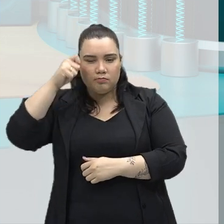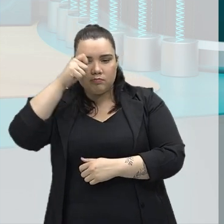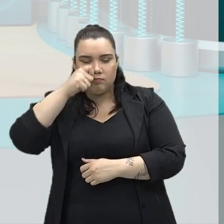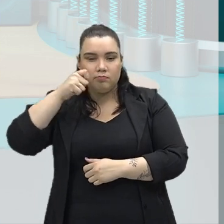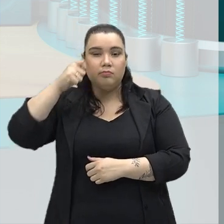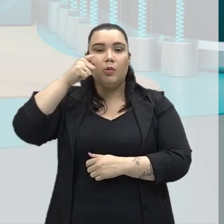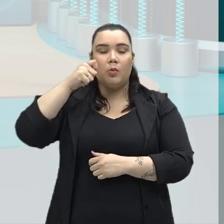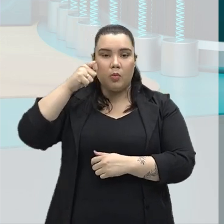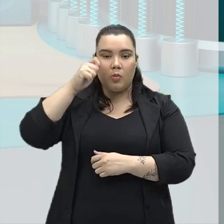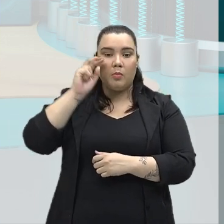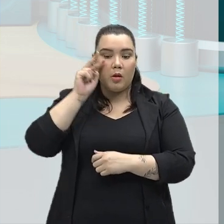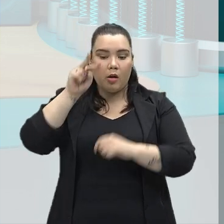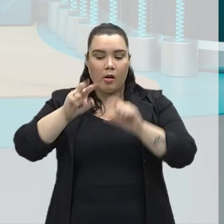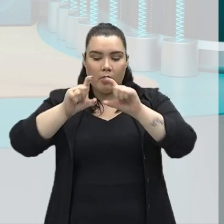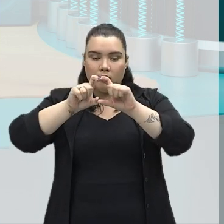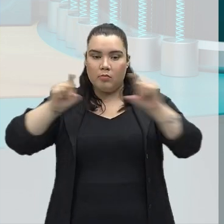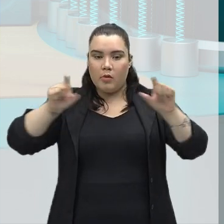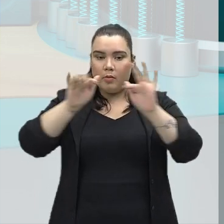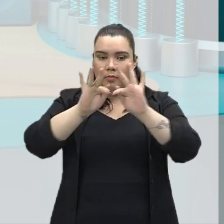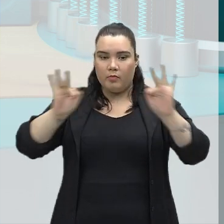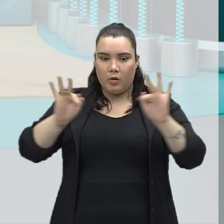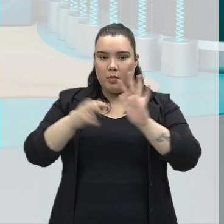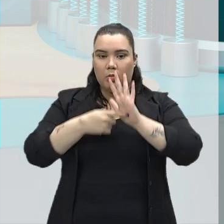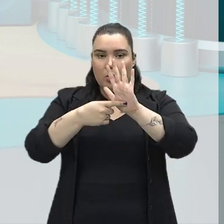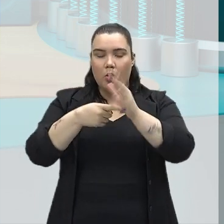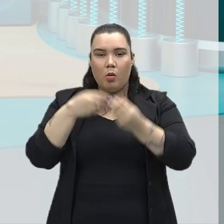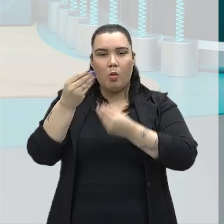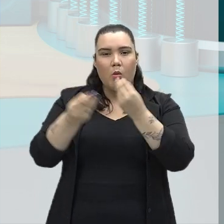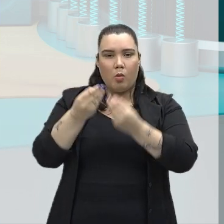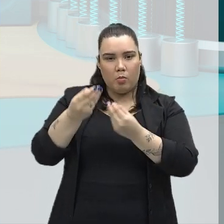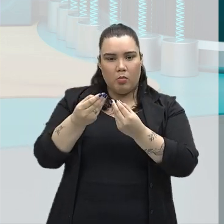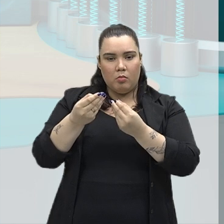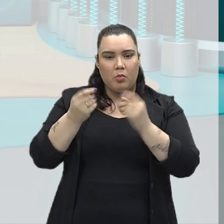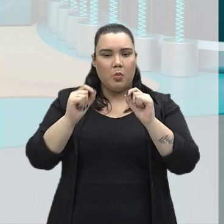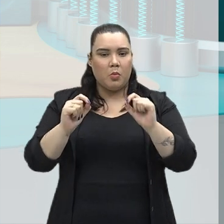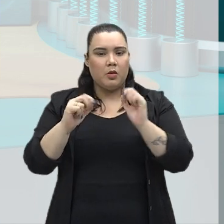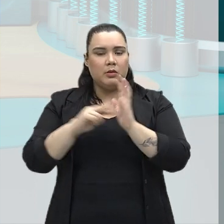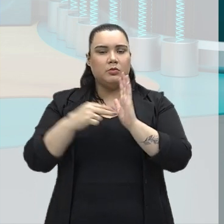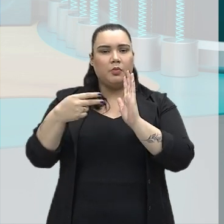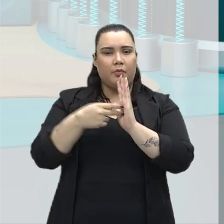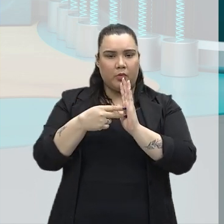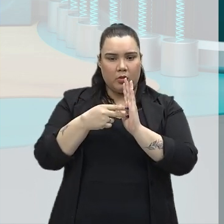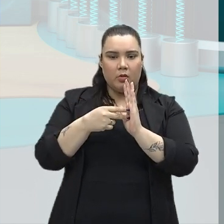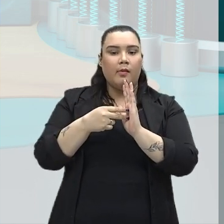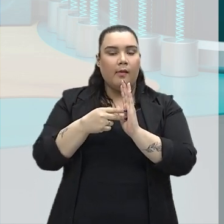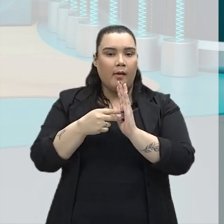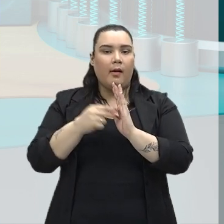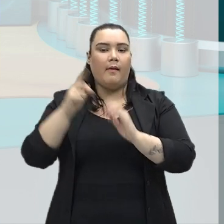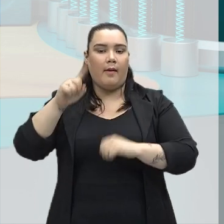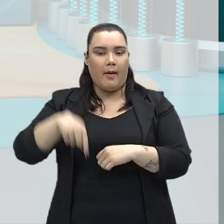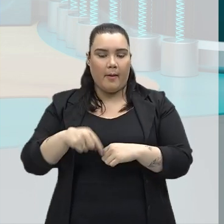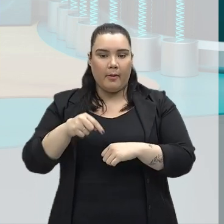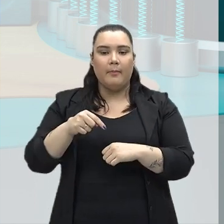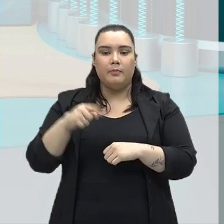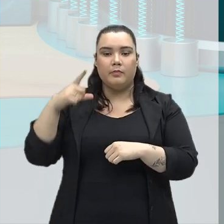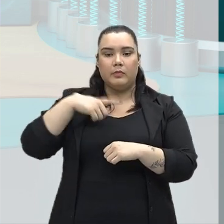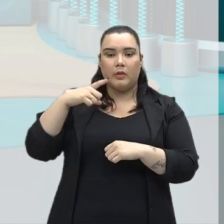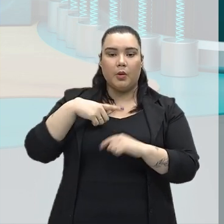a ideia de mostrar para vocês a questão do scan. O que é o scan, né? É buscar,